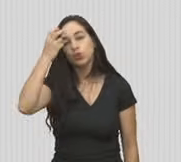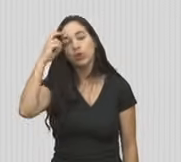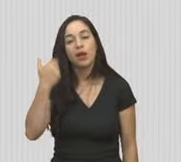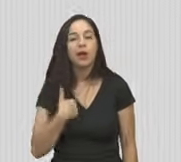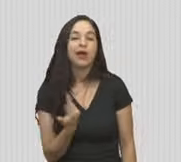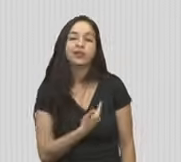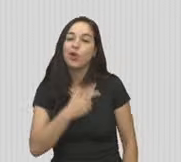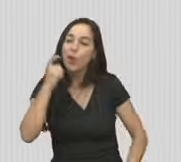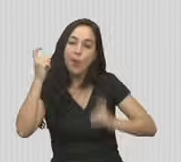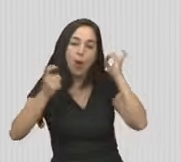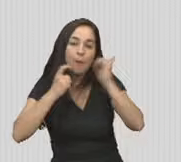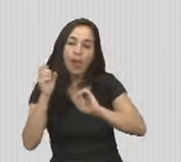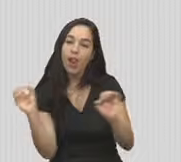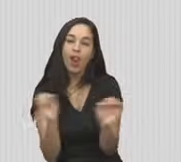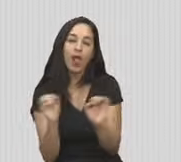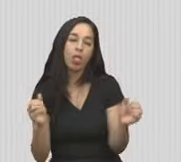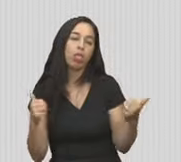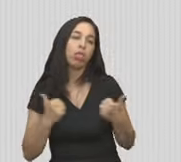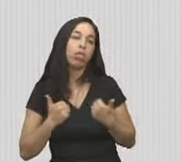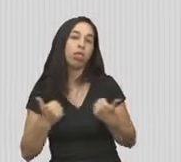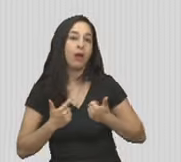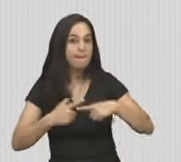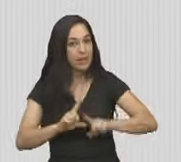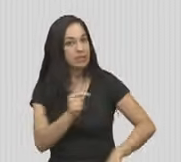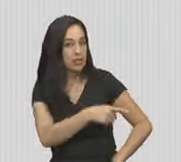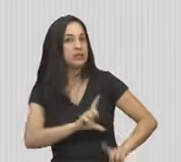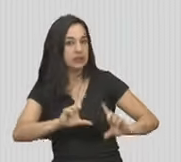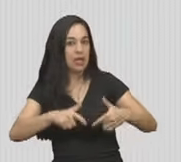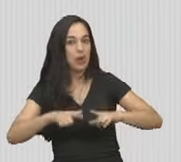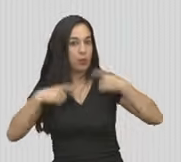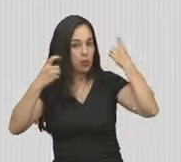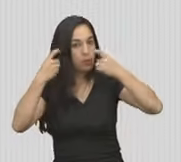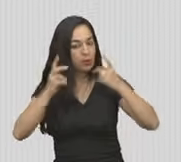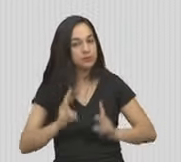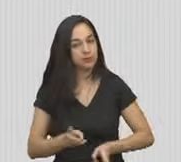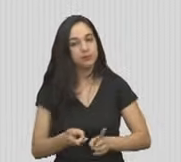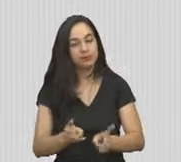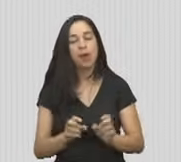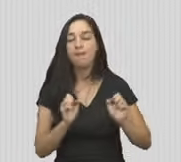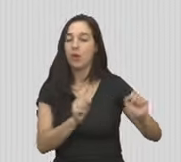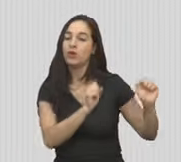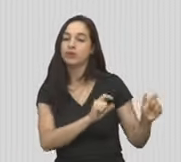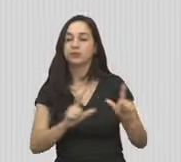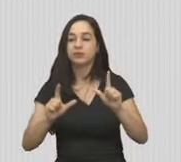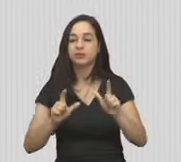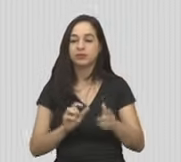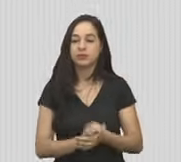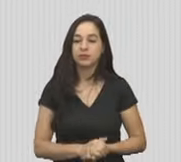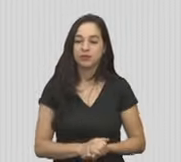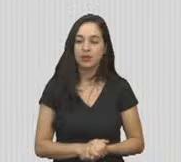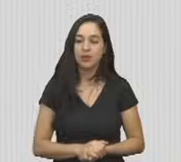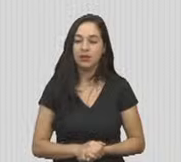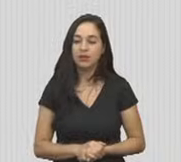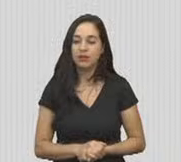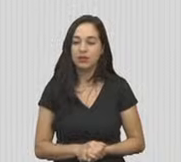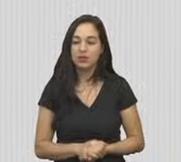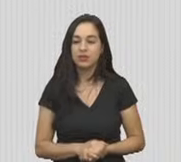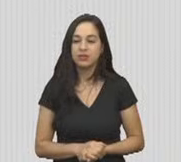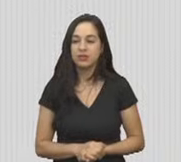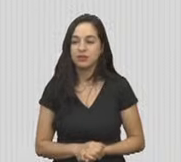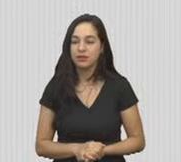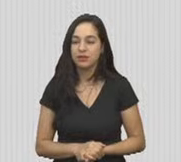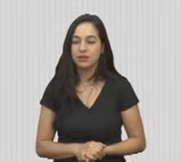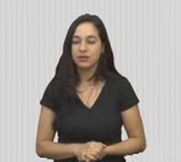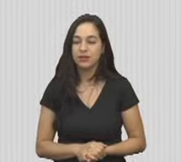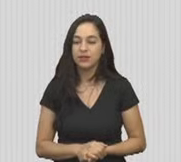tem essa preocupação, mas os israelenses lá, ele tem. Pode passar, por favor? Aqui é um